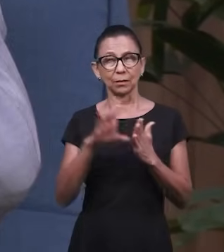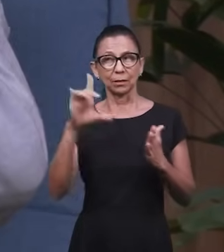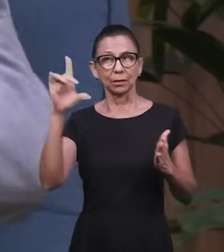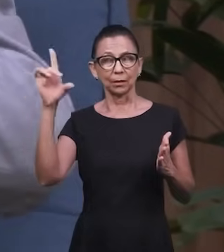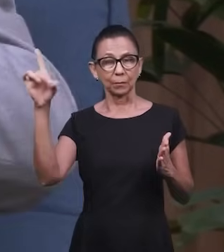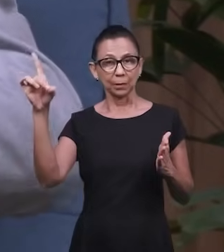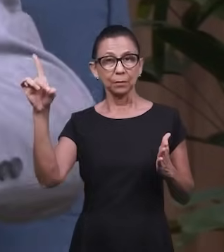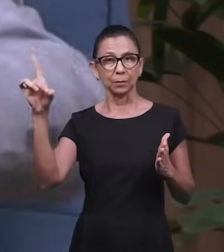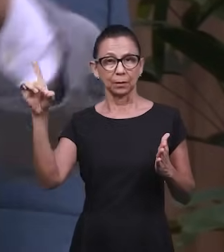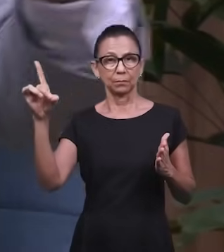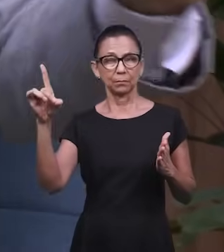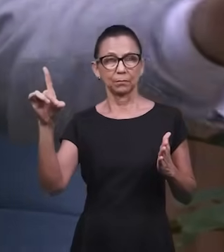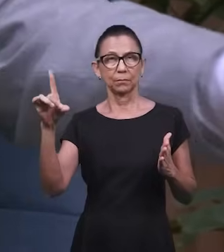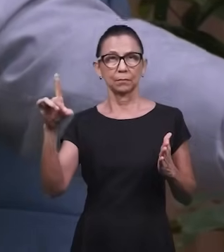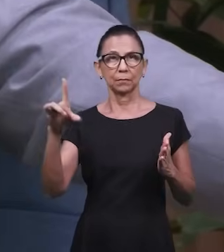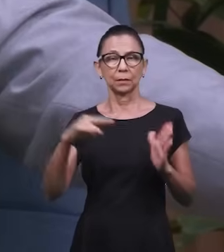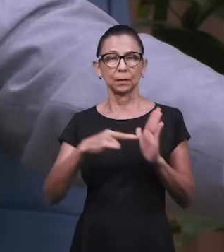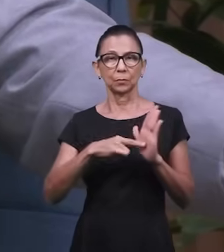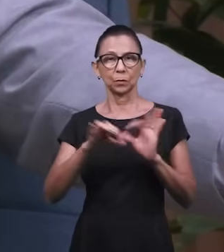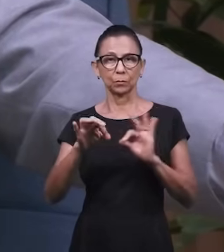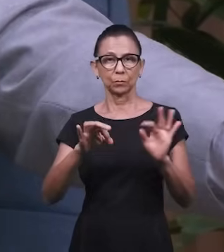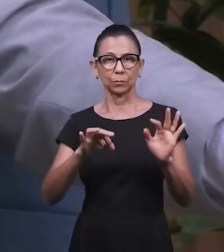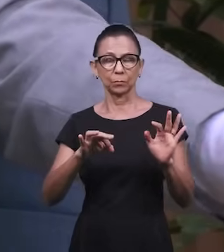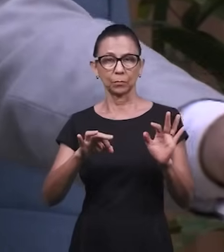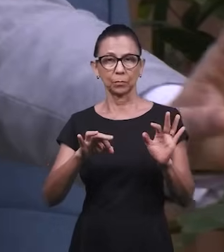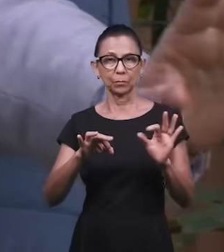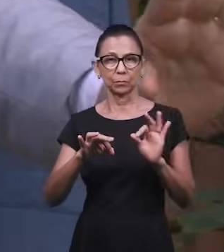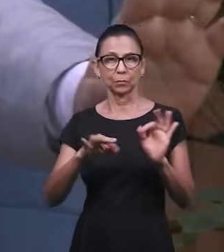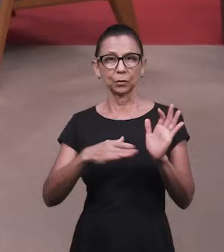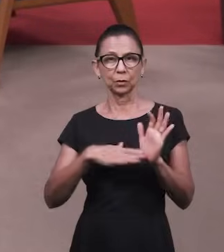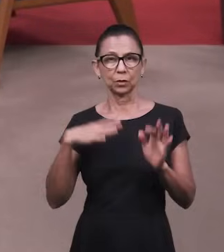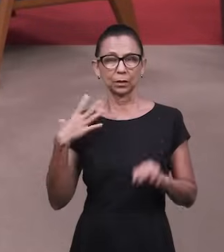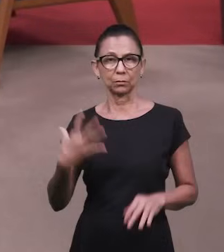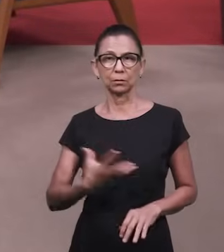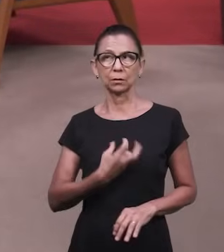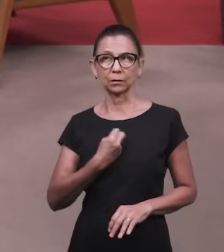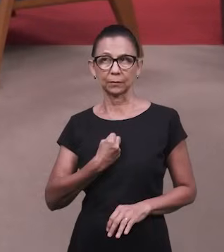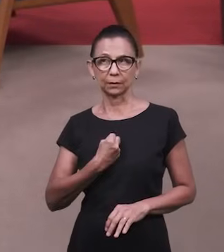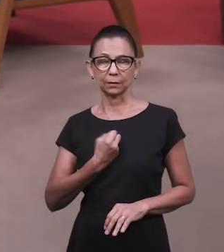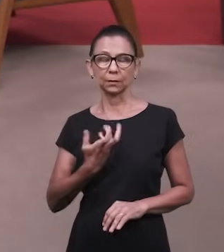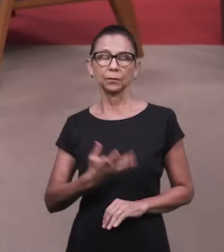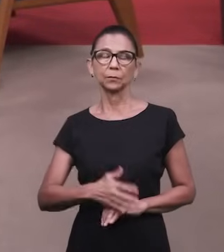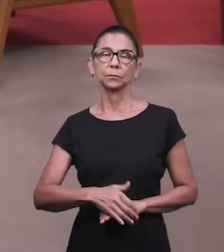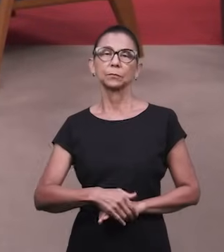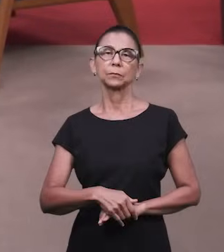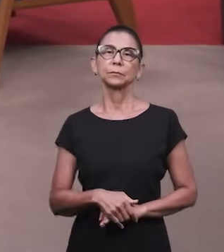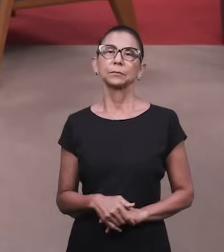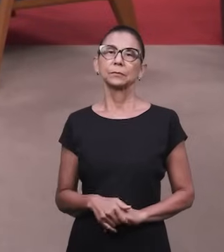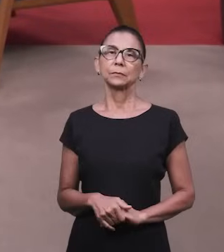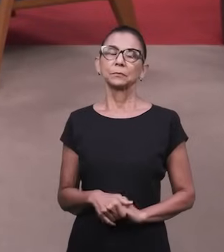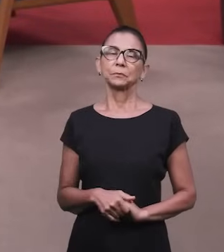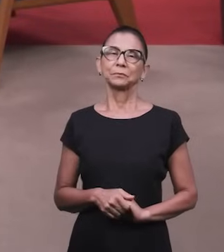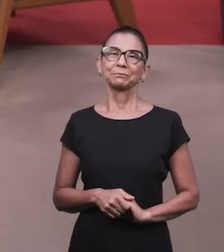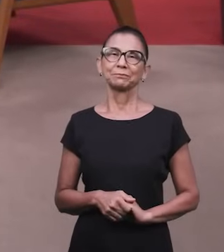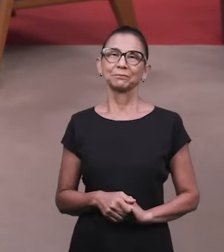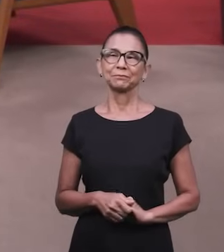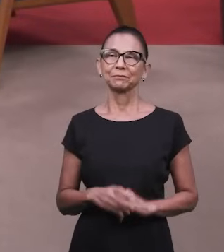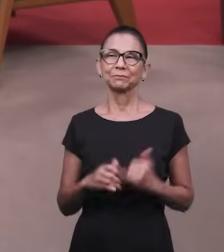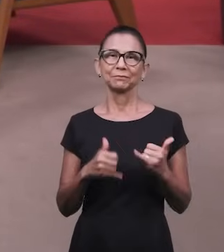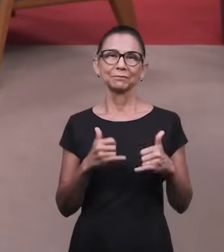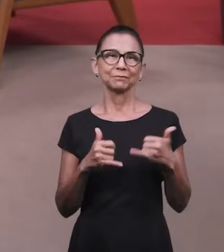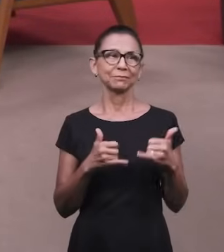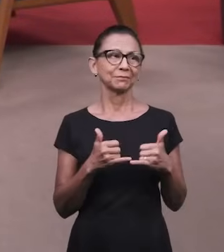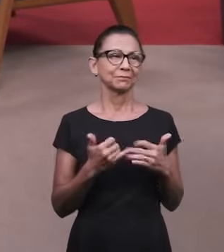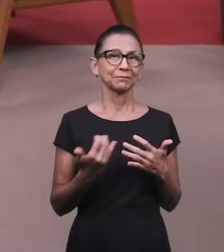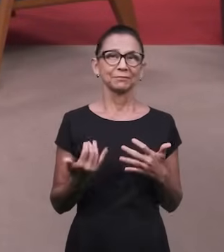texto desse: Senhor, louvado seja o teu nome, que eu estou do outro lado. Amém. É isso mesmo. É verdade. Eu estou do outro lado. A minha escolha, Senhor,